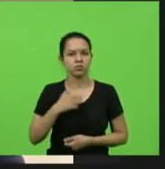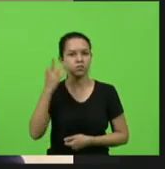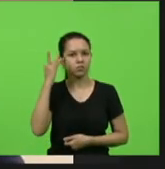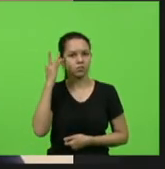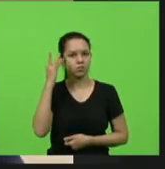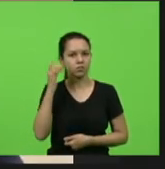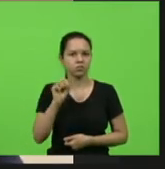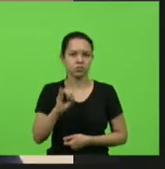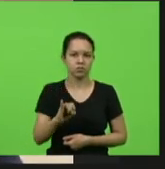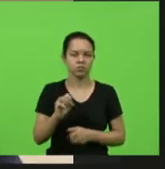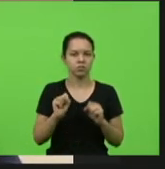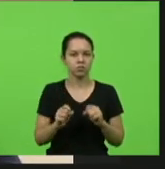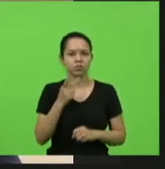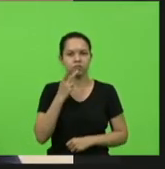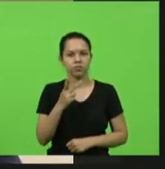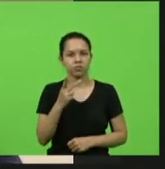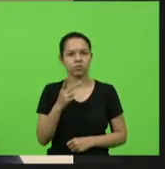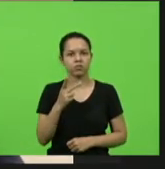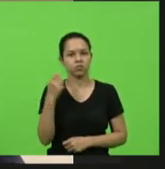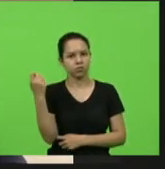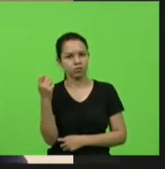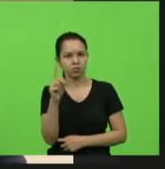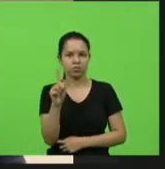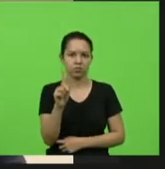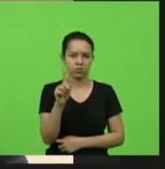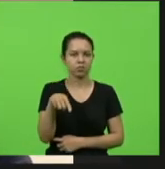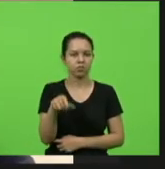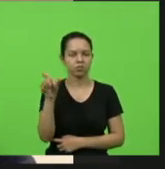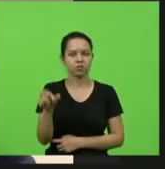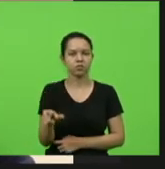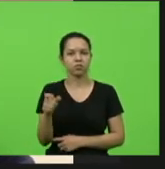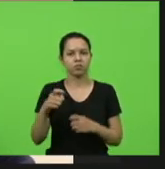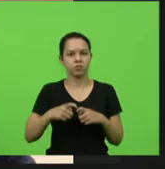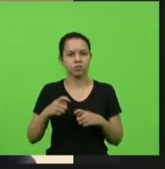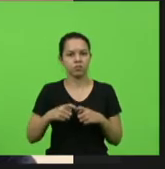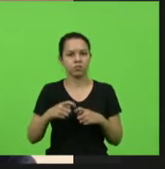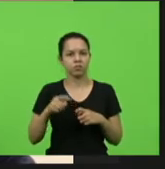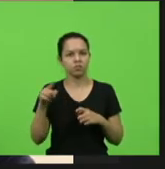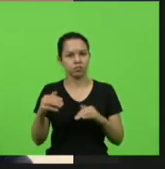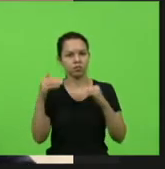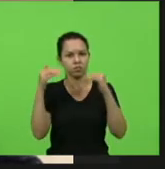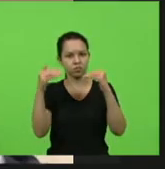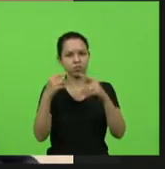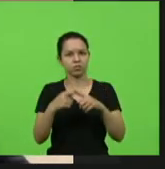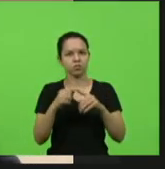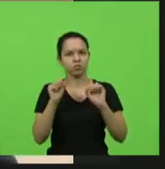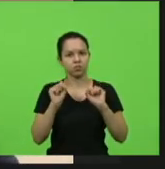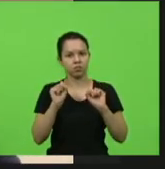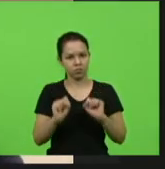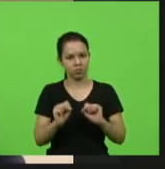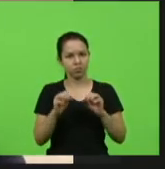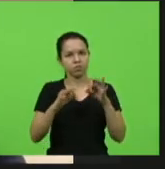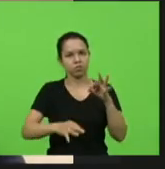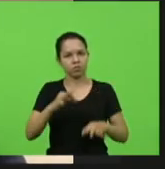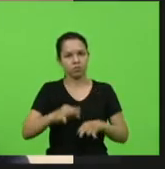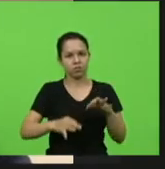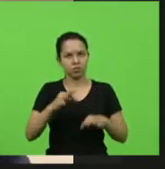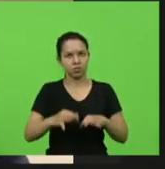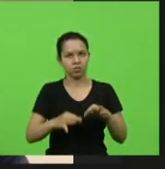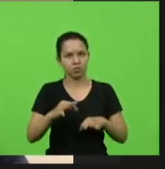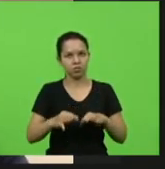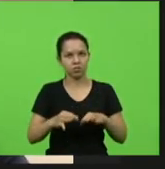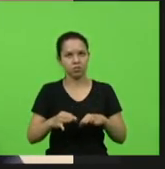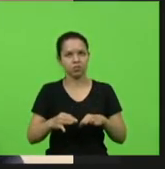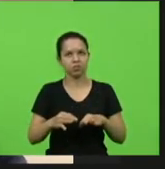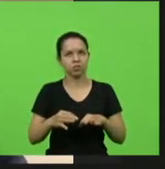se é grave ou não é o médico, que tem toda a autoridade para fazer esse julgamento. E aí sim, se